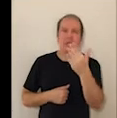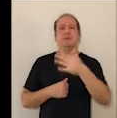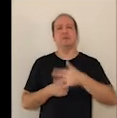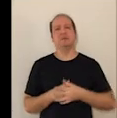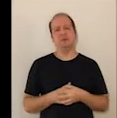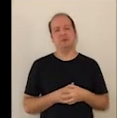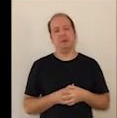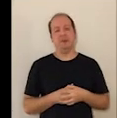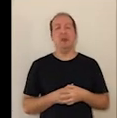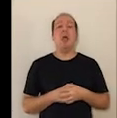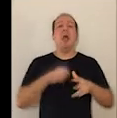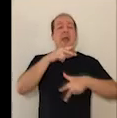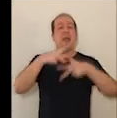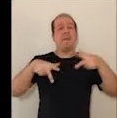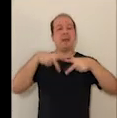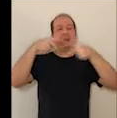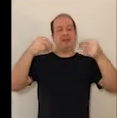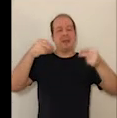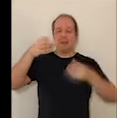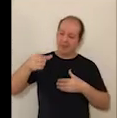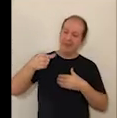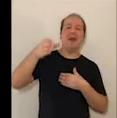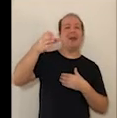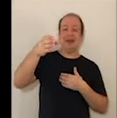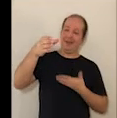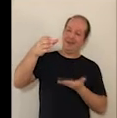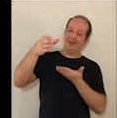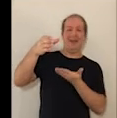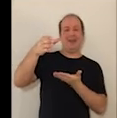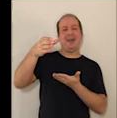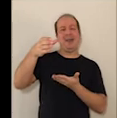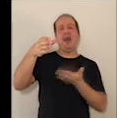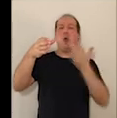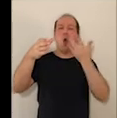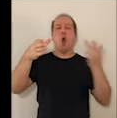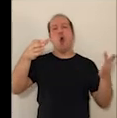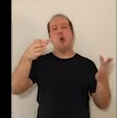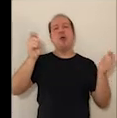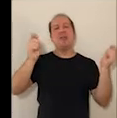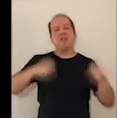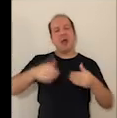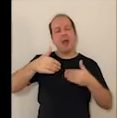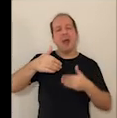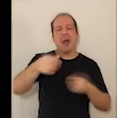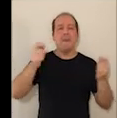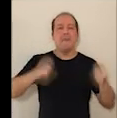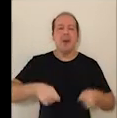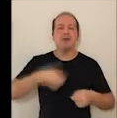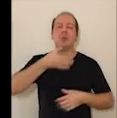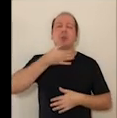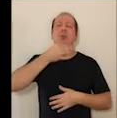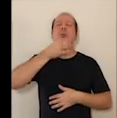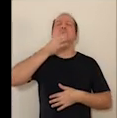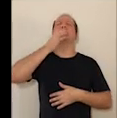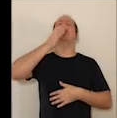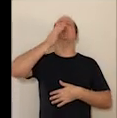obrigado. E lhe trouxe de presente uma linda taça, fazendo votos de que em breve possa beber nela a